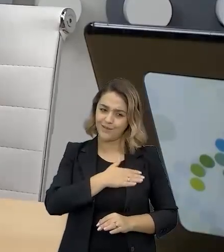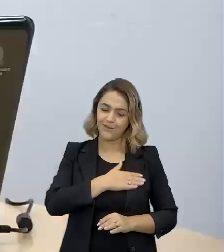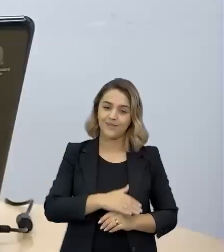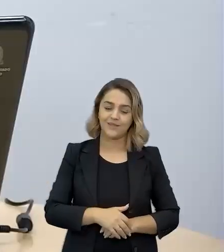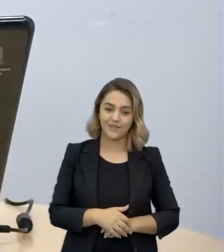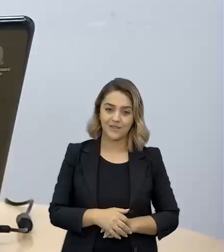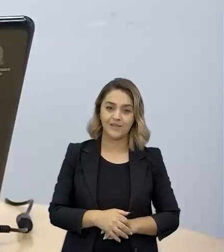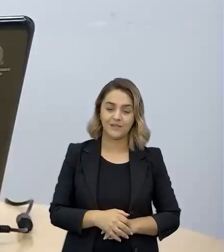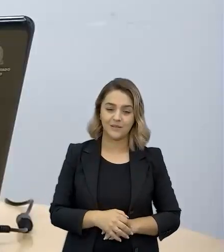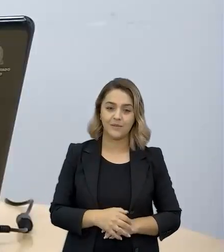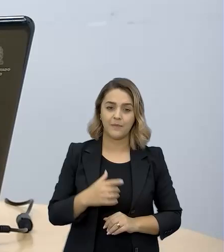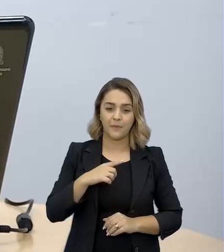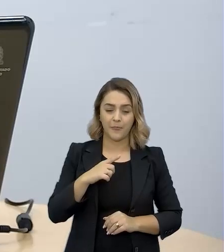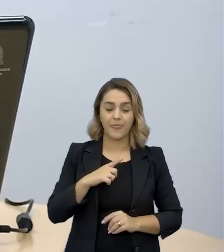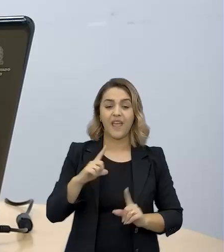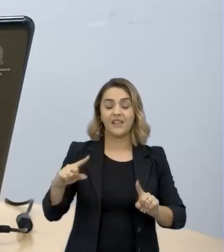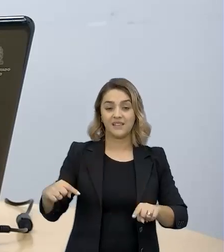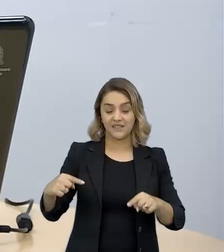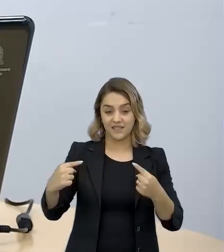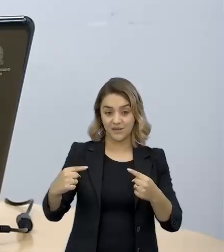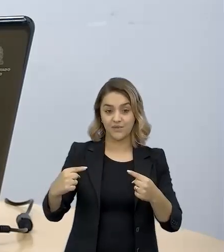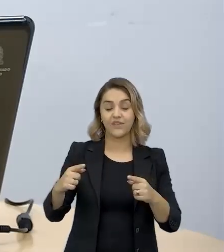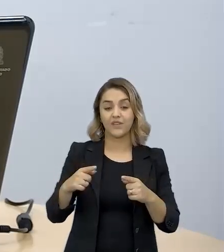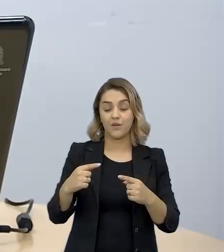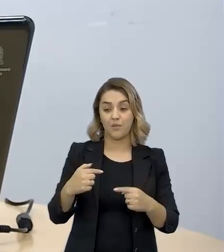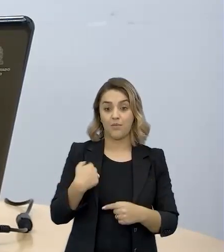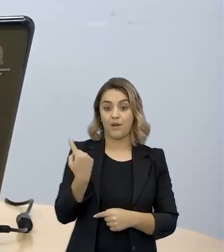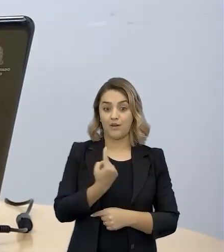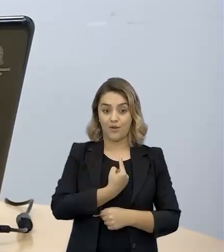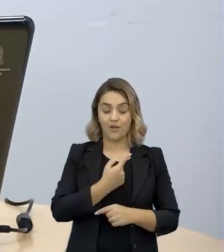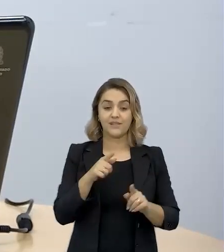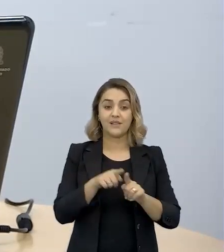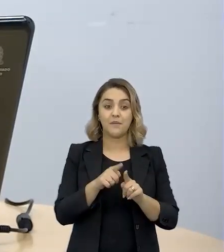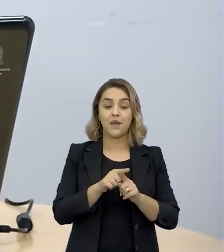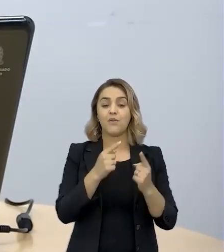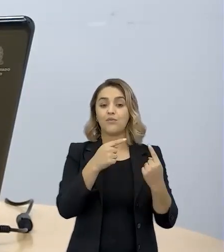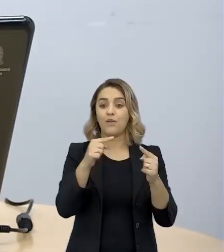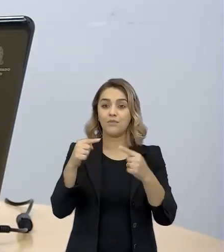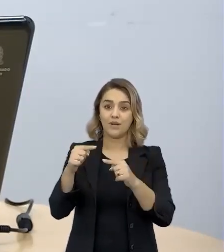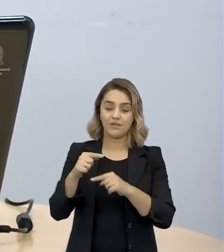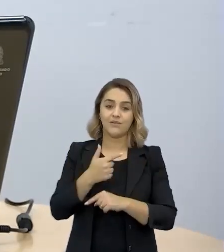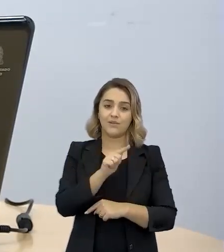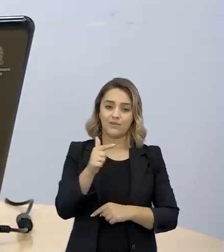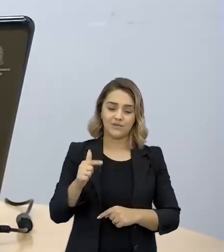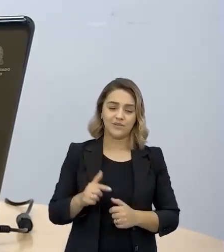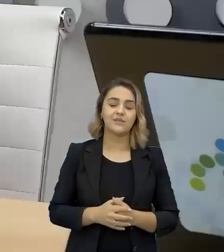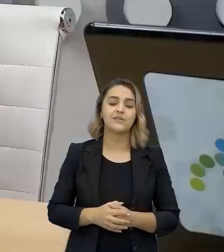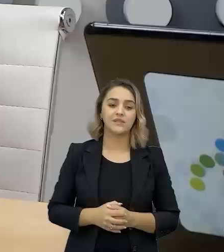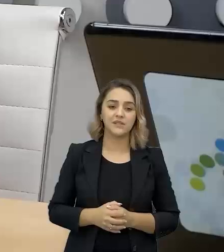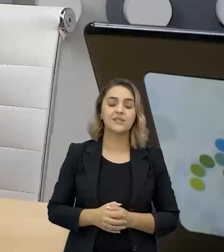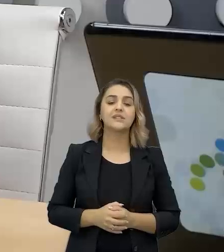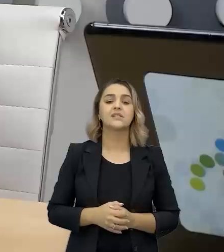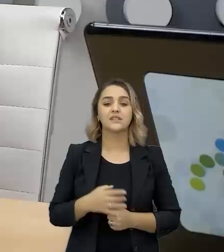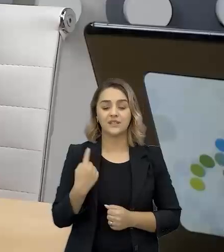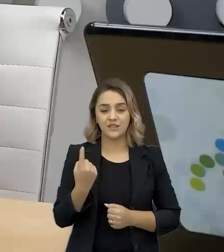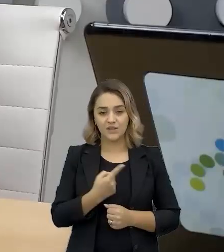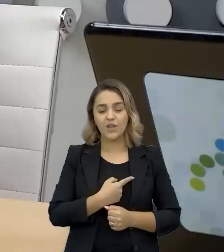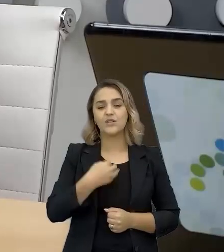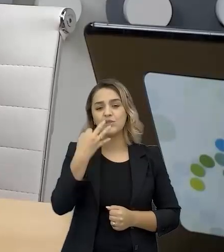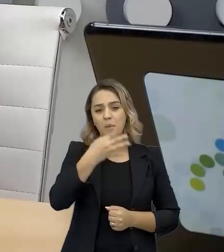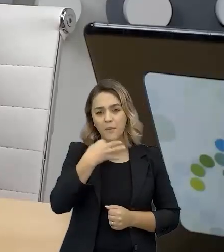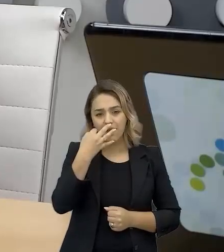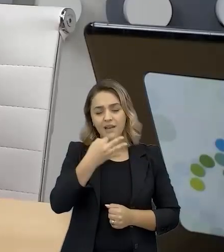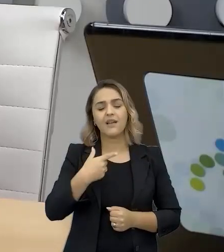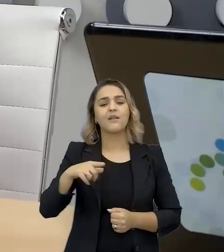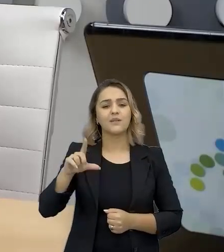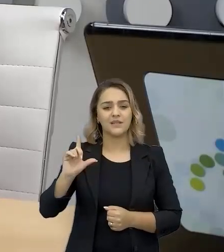Acaba virando um desafio para eles e um outro para nós, né? Essa que é a verdade dos fatos. E na verdade também, como nós estávamos comentando